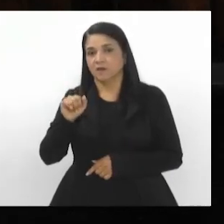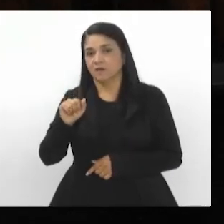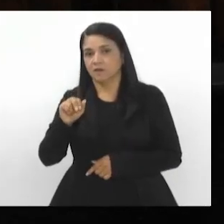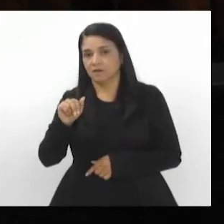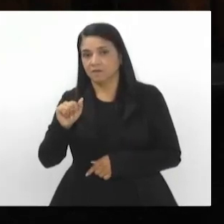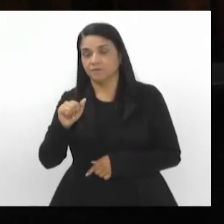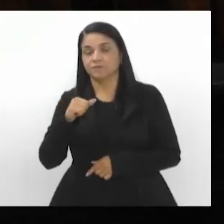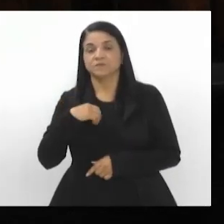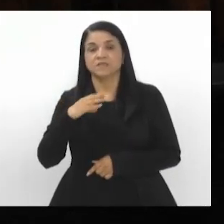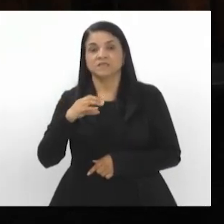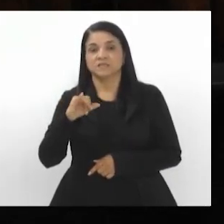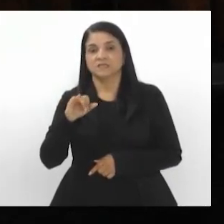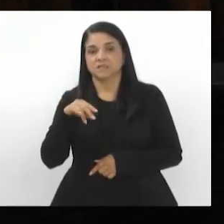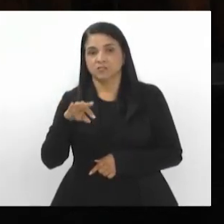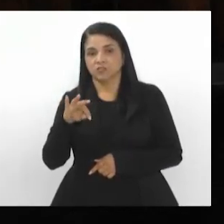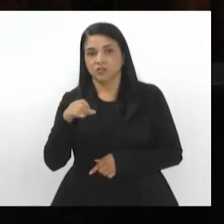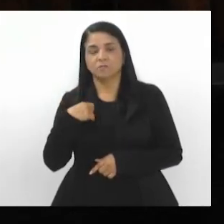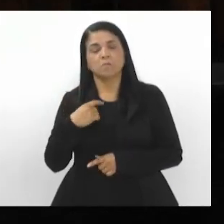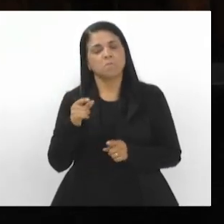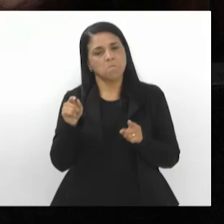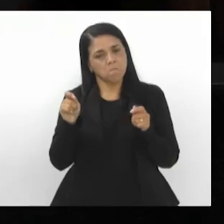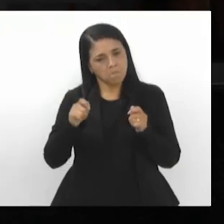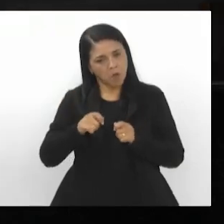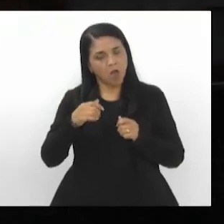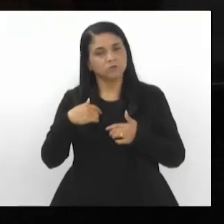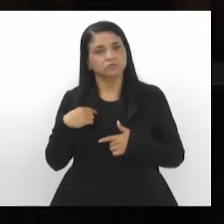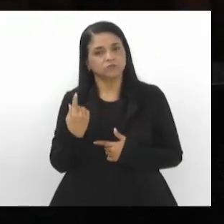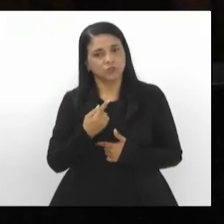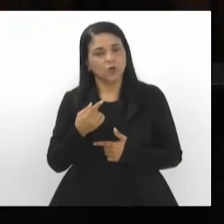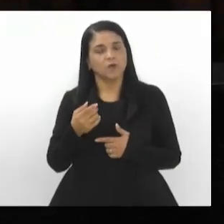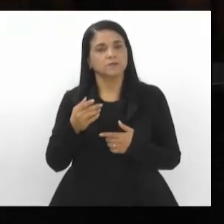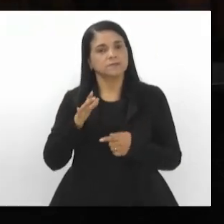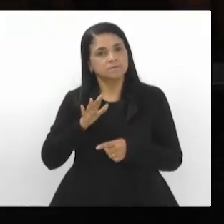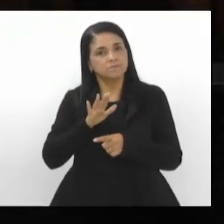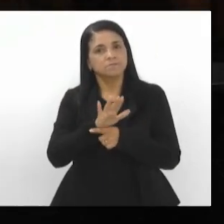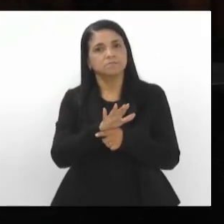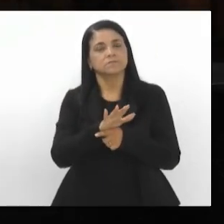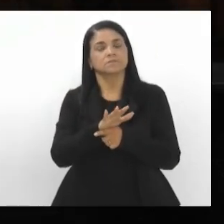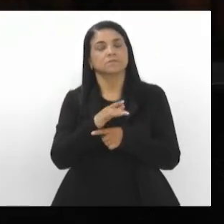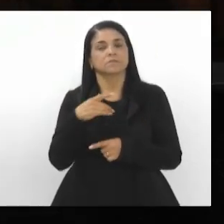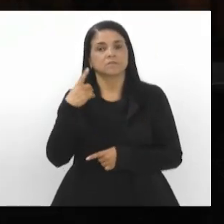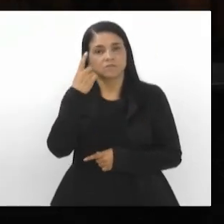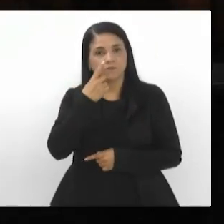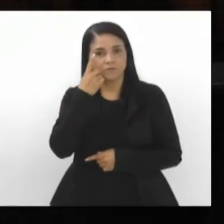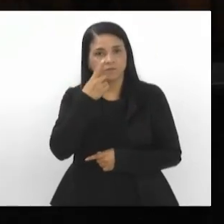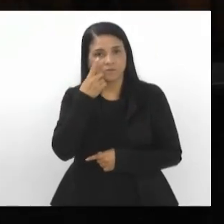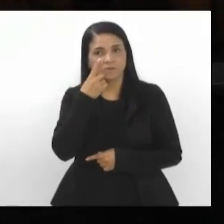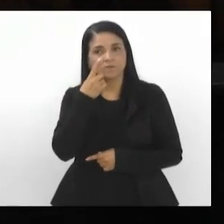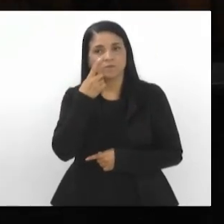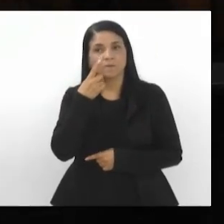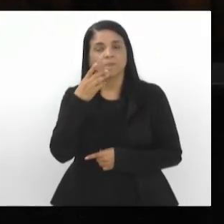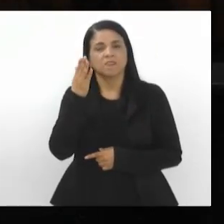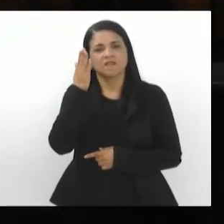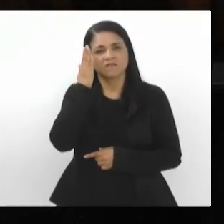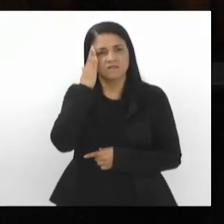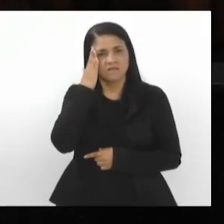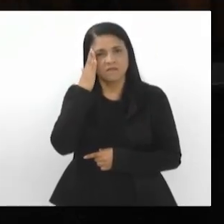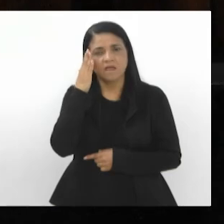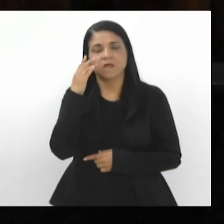pode contar aqui com esse parlamento, pode contar aqui com os deputados aqui desse parlamento, que a gente sabe,